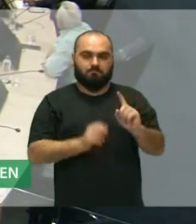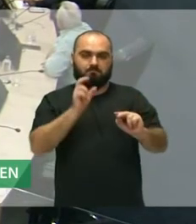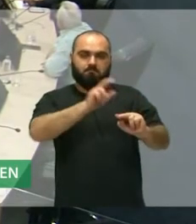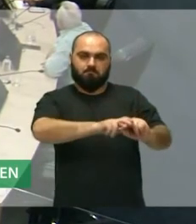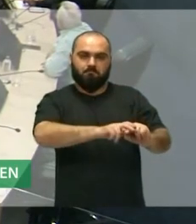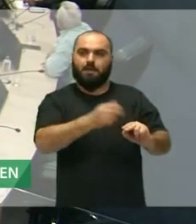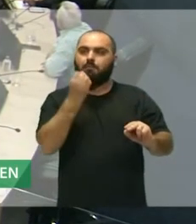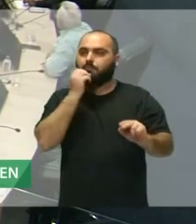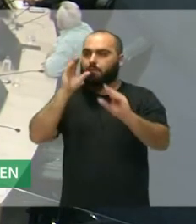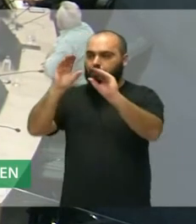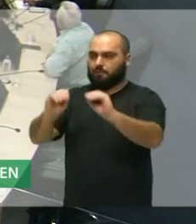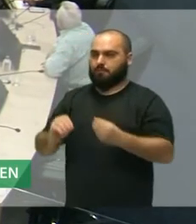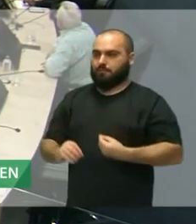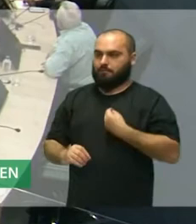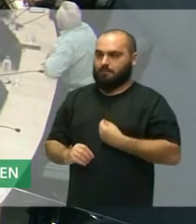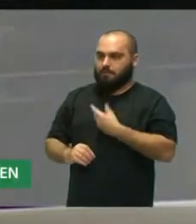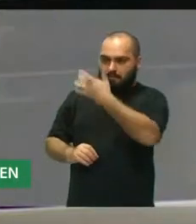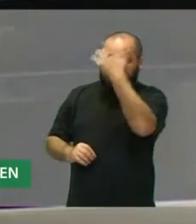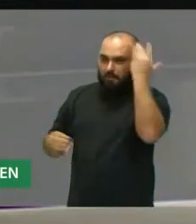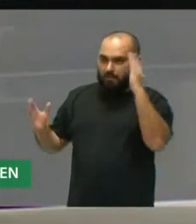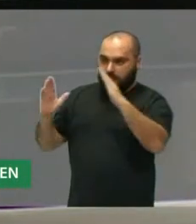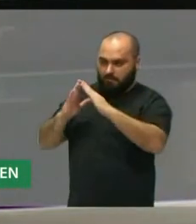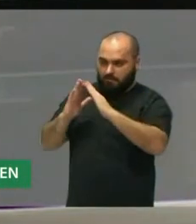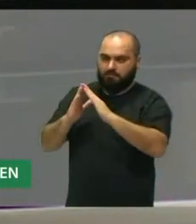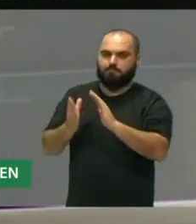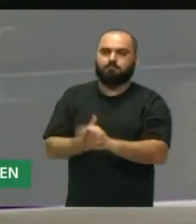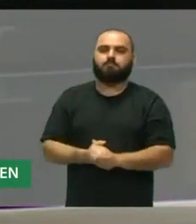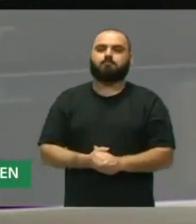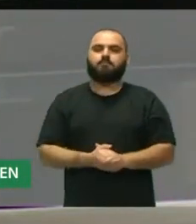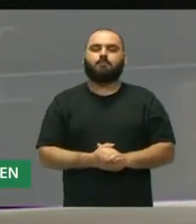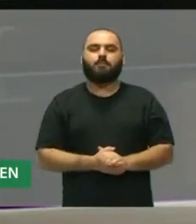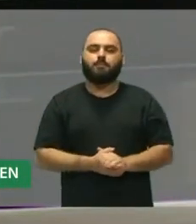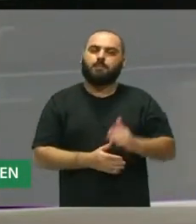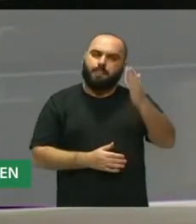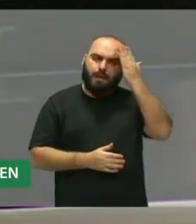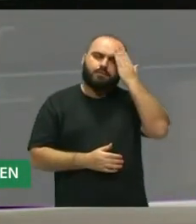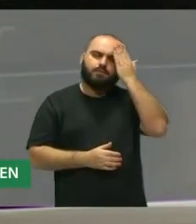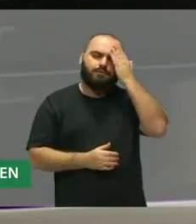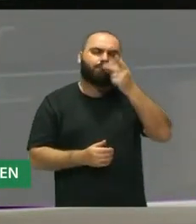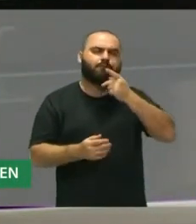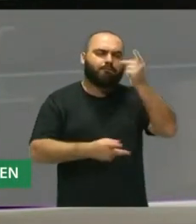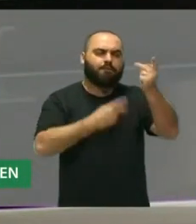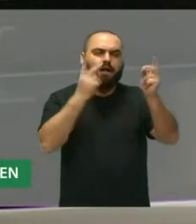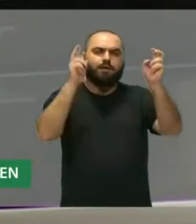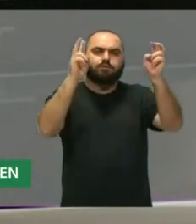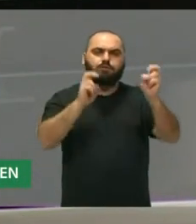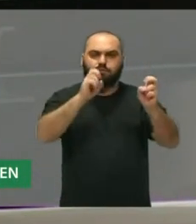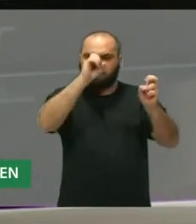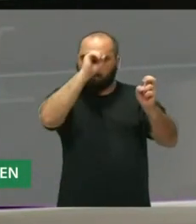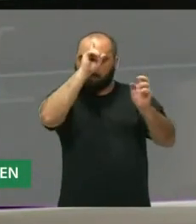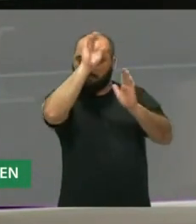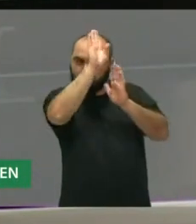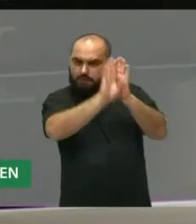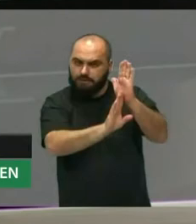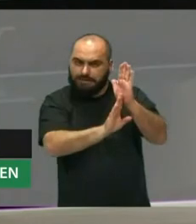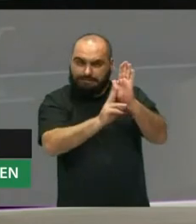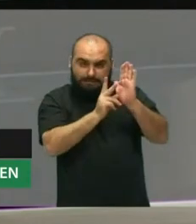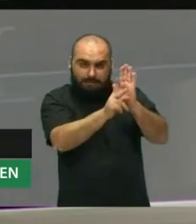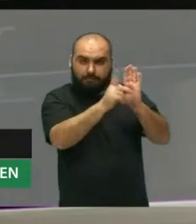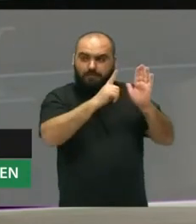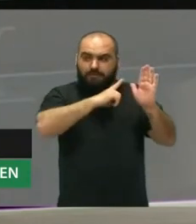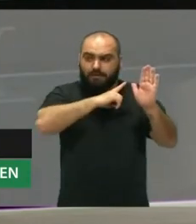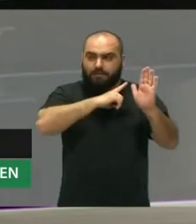quem está em casa. Eu sei que, quando nós falamos de Marieta, nós sempre levantamos vários sentimentos.